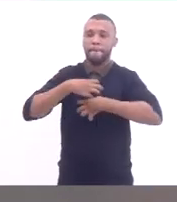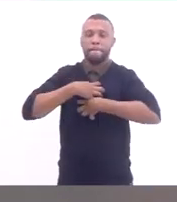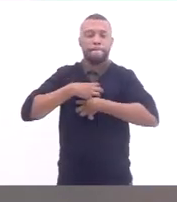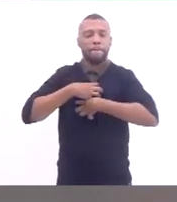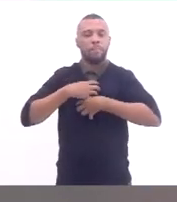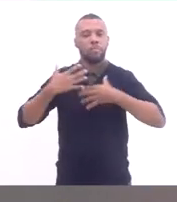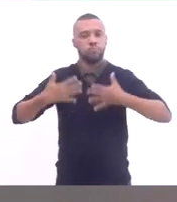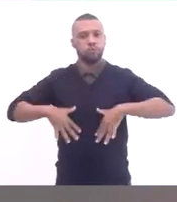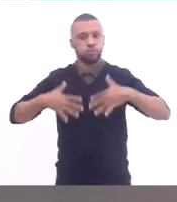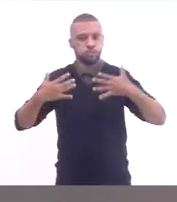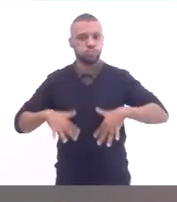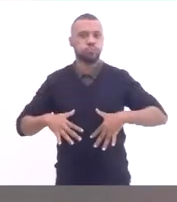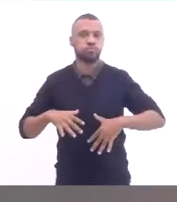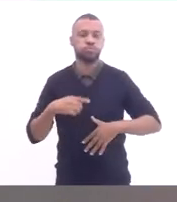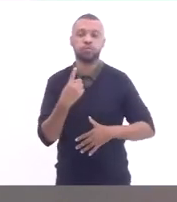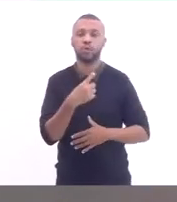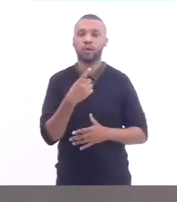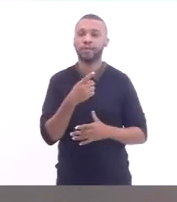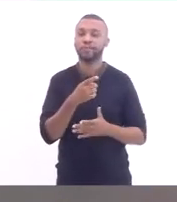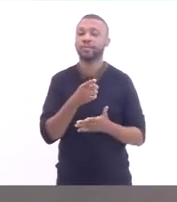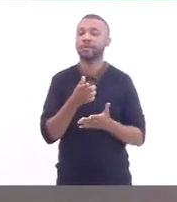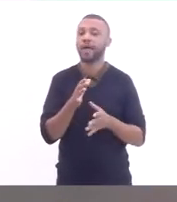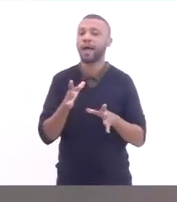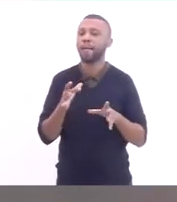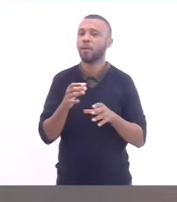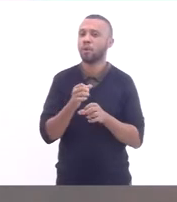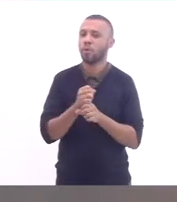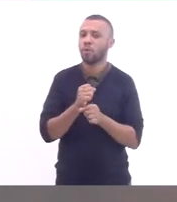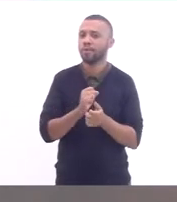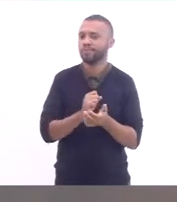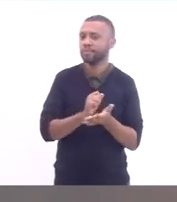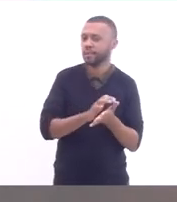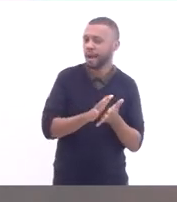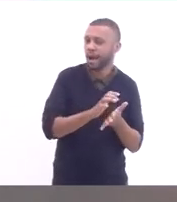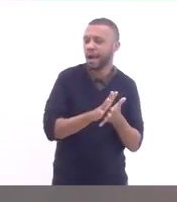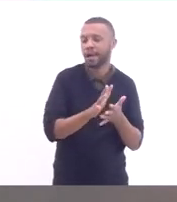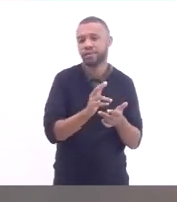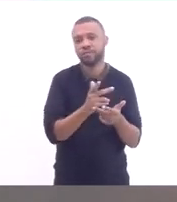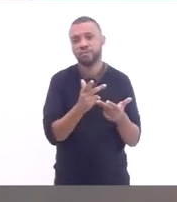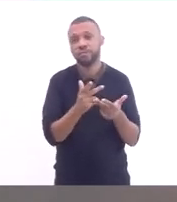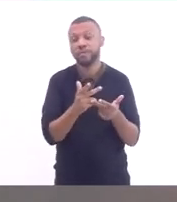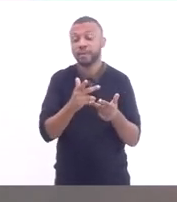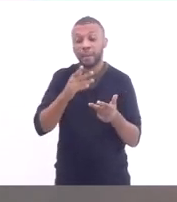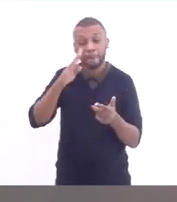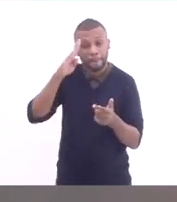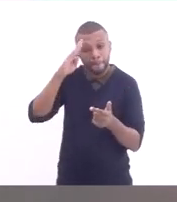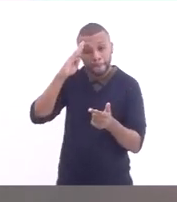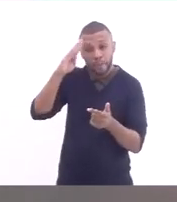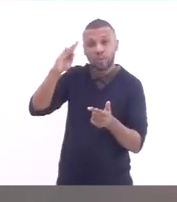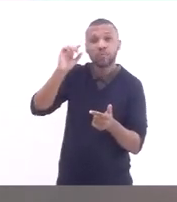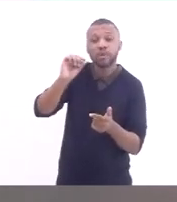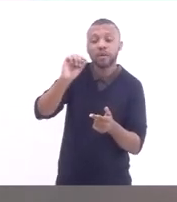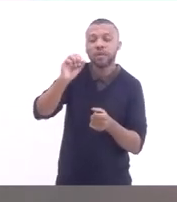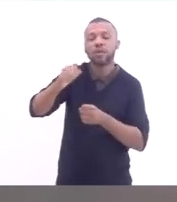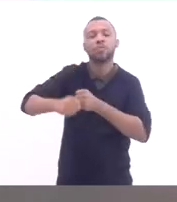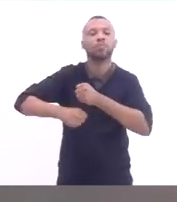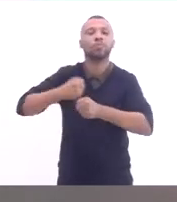significativamente as nossas receitas. Ainda em